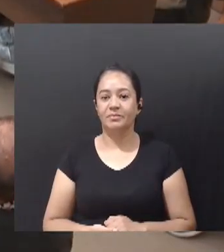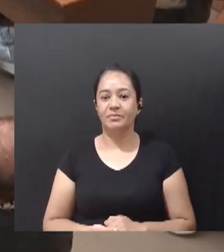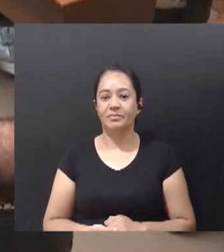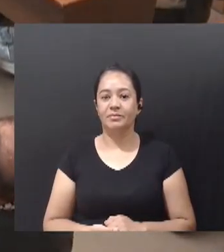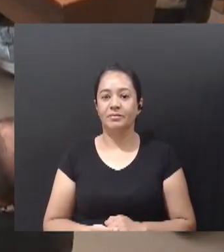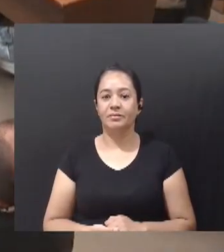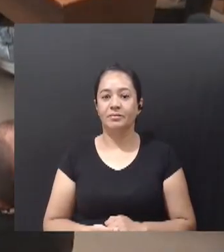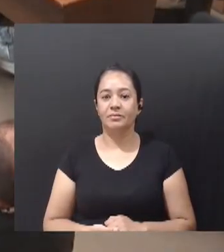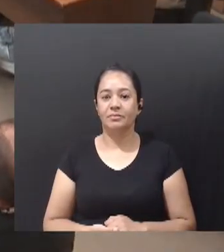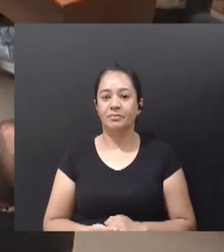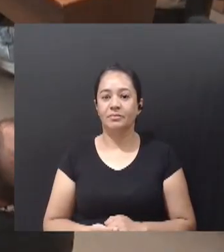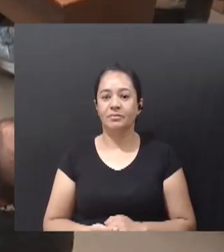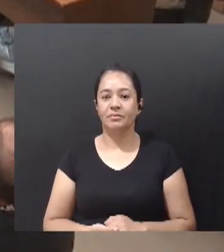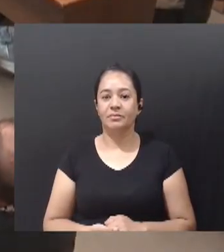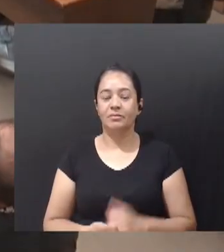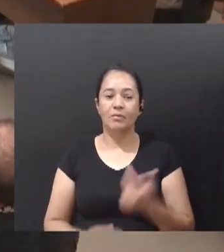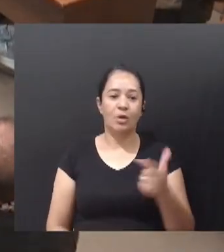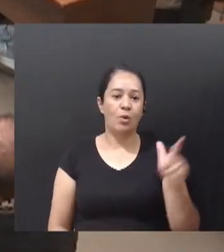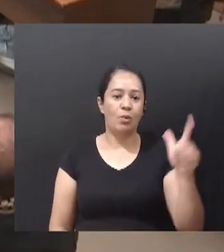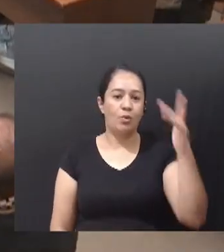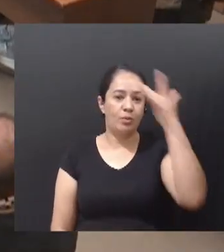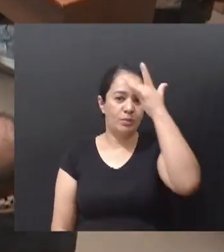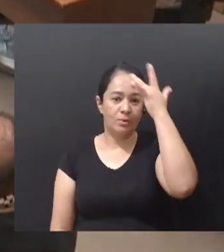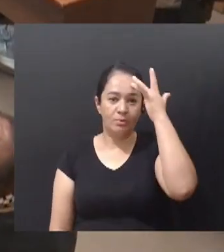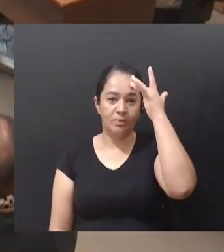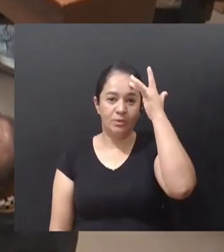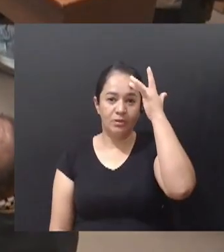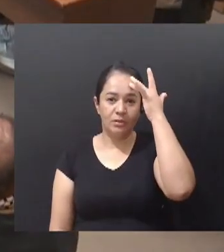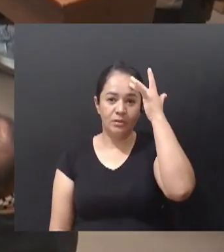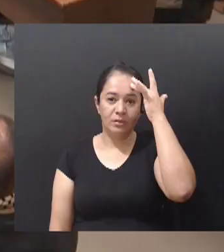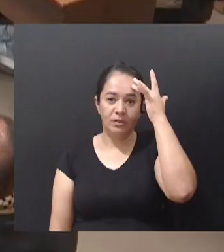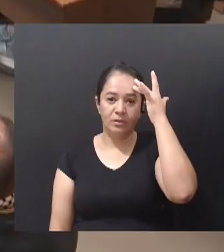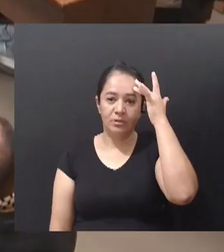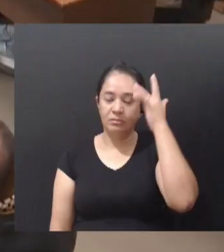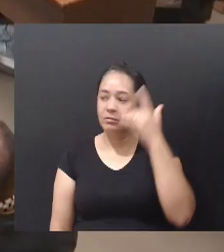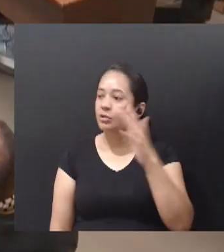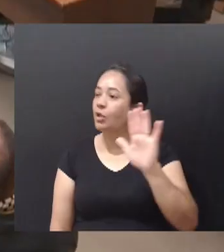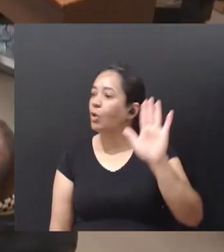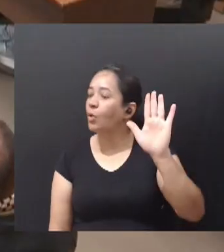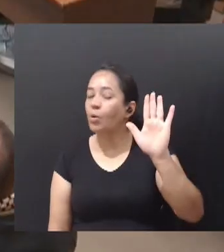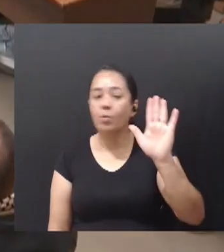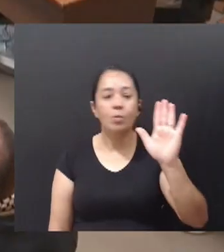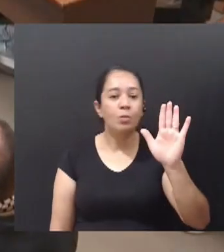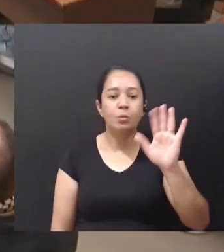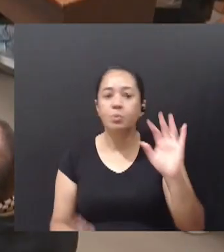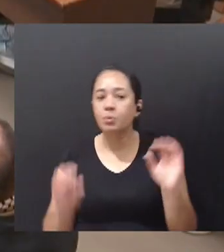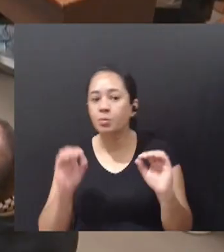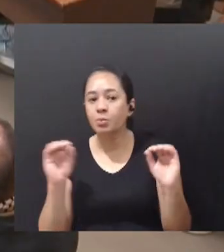Tem mais alguém? A gente pode voltar aqui. Mais alguém? Mais alguém? Não? Não.